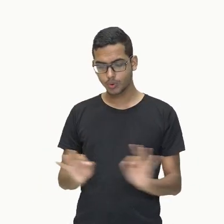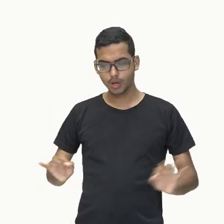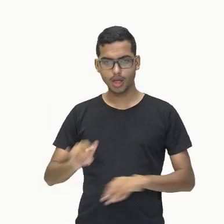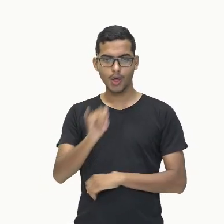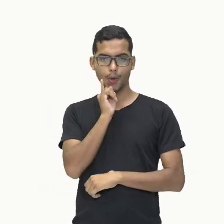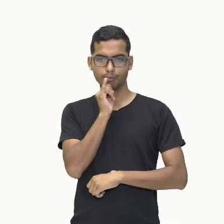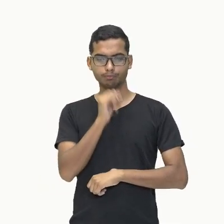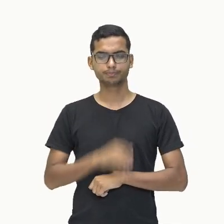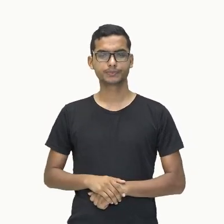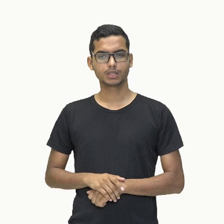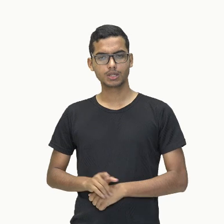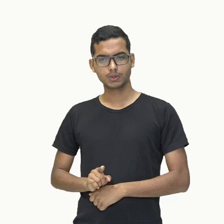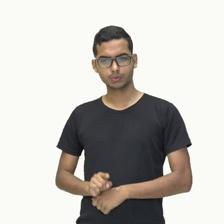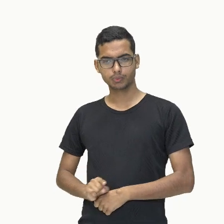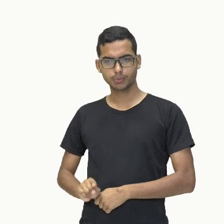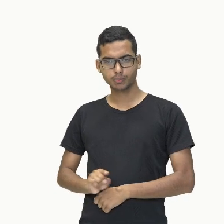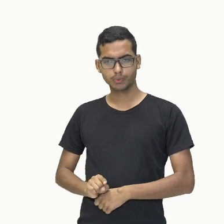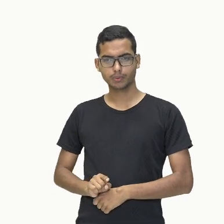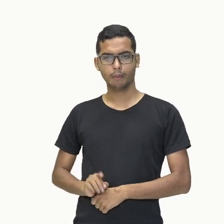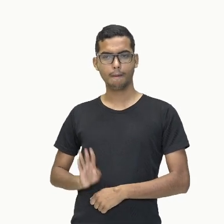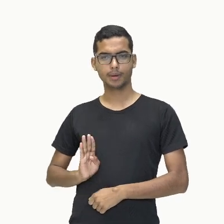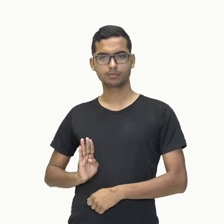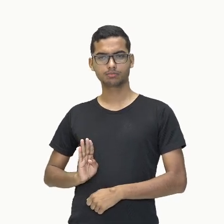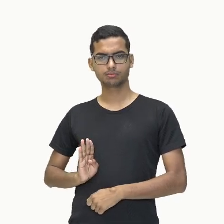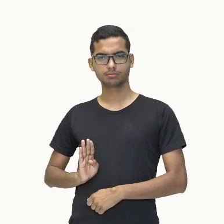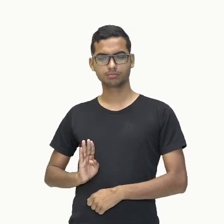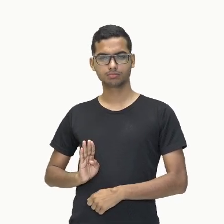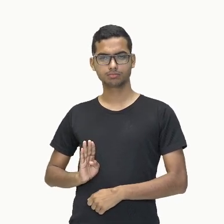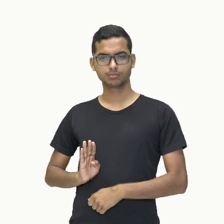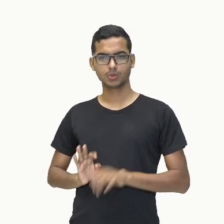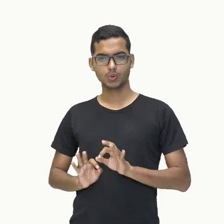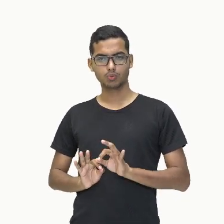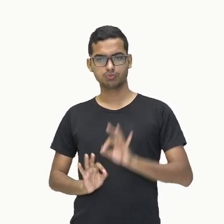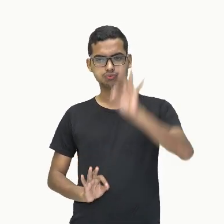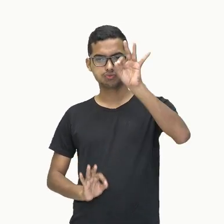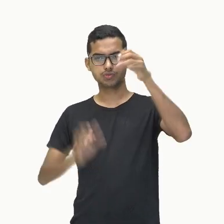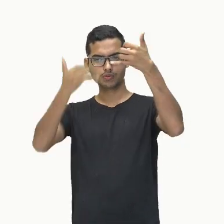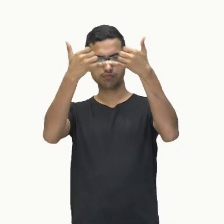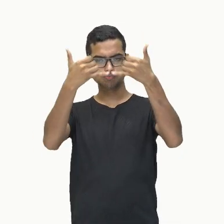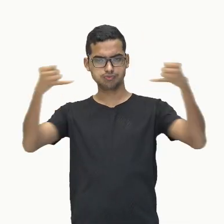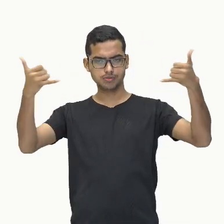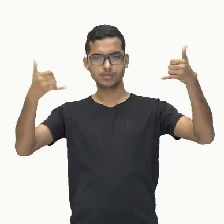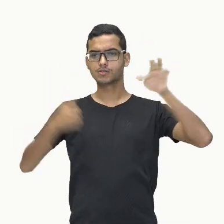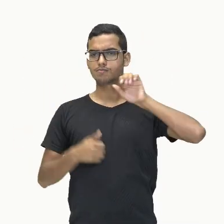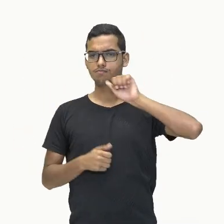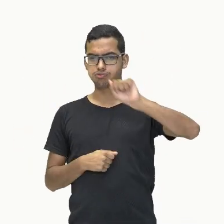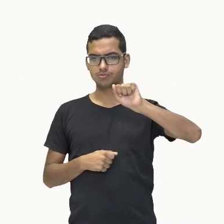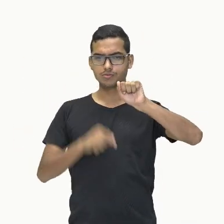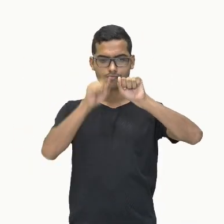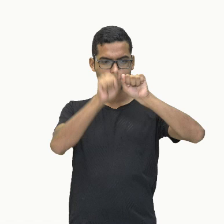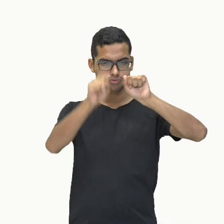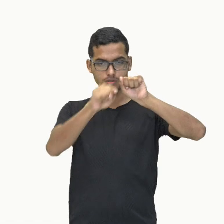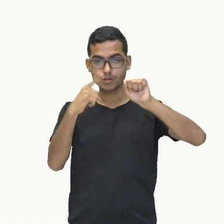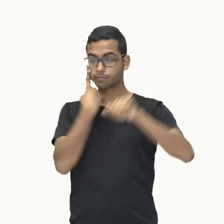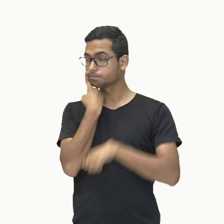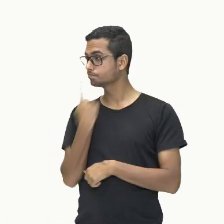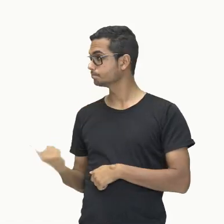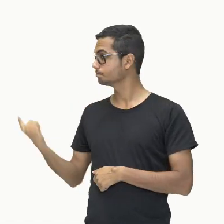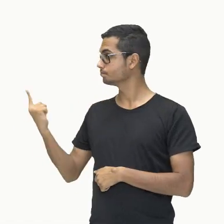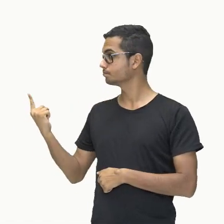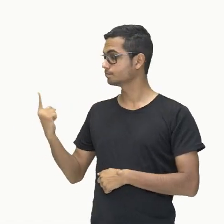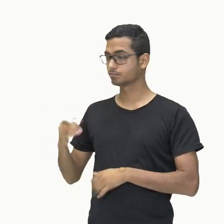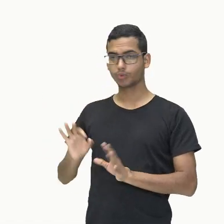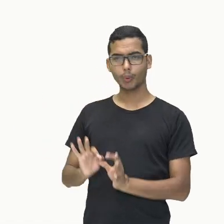temos a situação aqui do poste, né? Aqui tem a fiação da rede elétrica. Então, se você medir